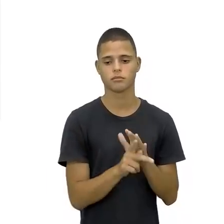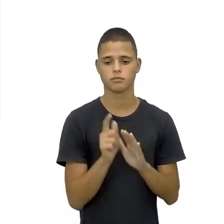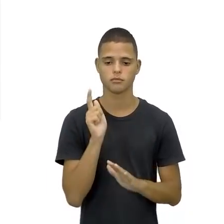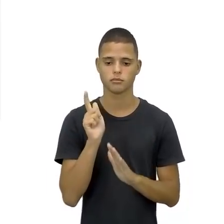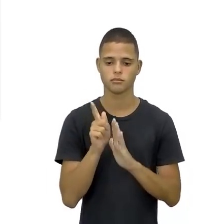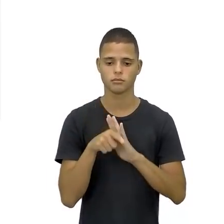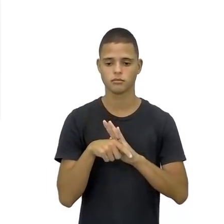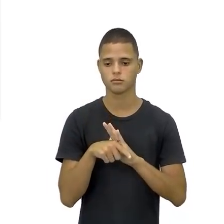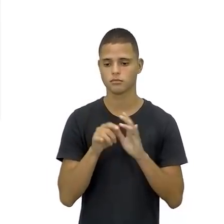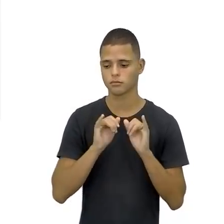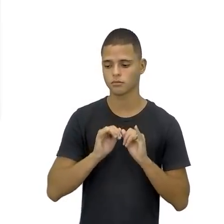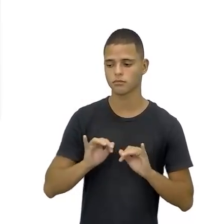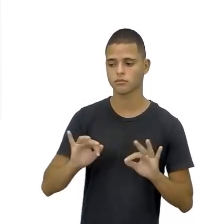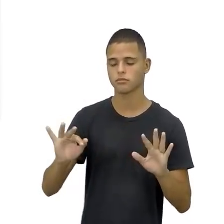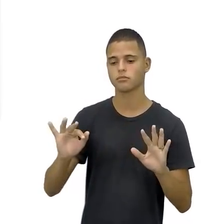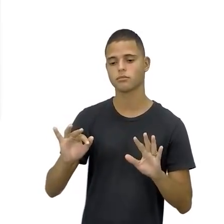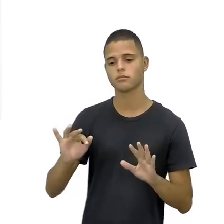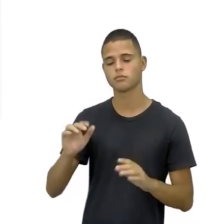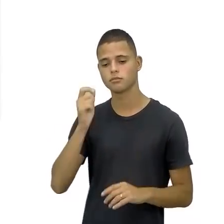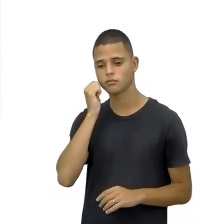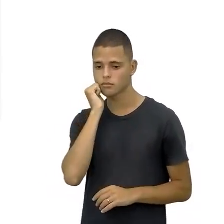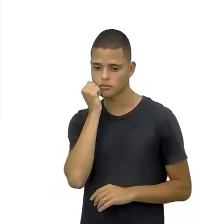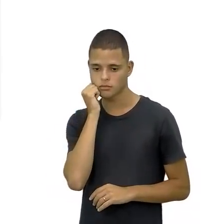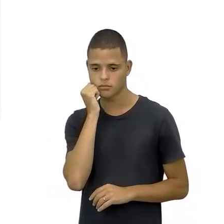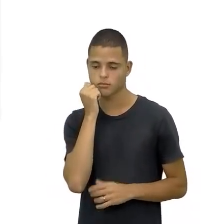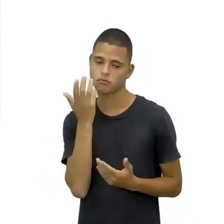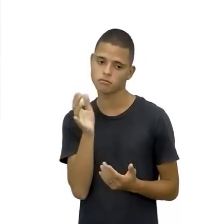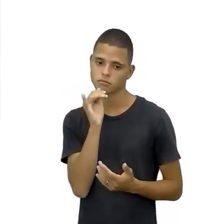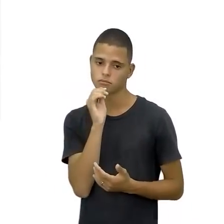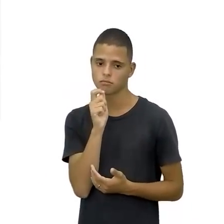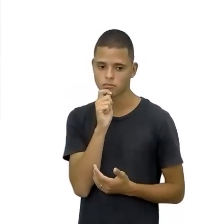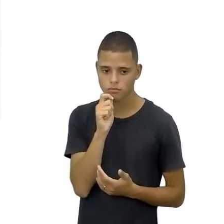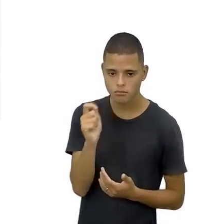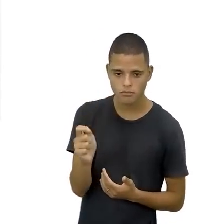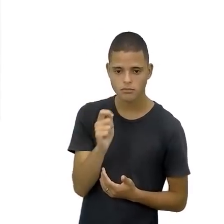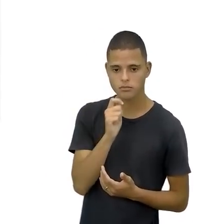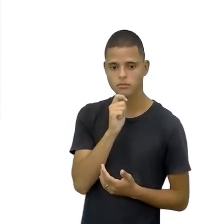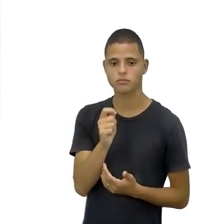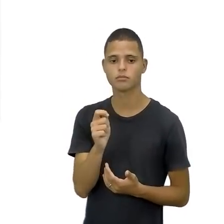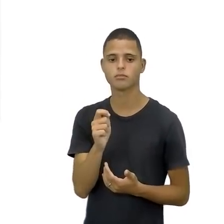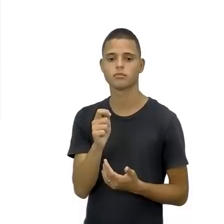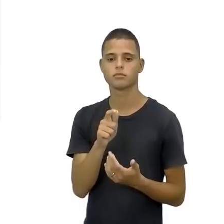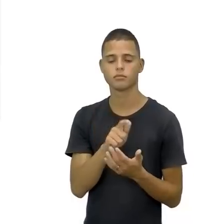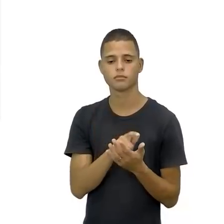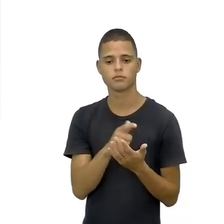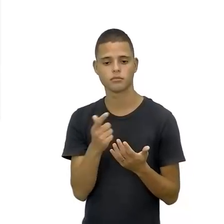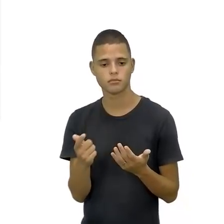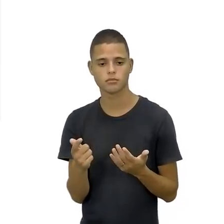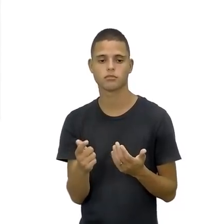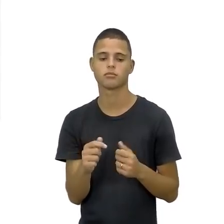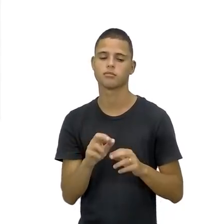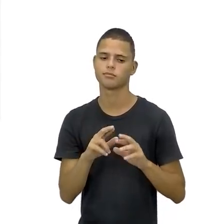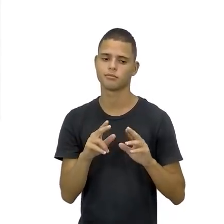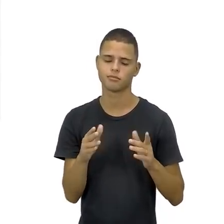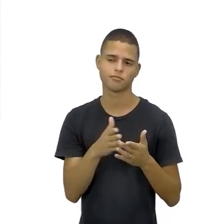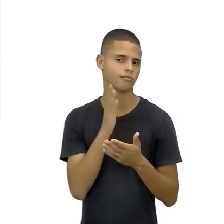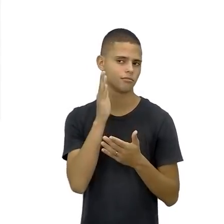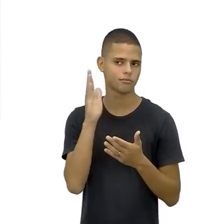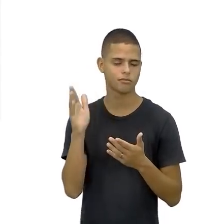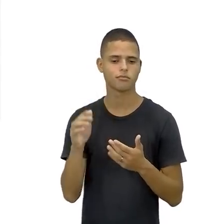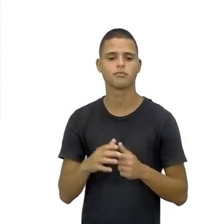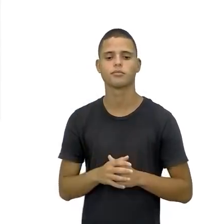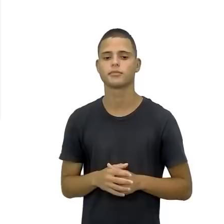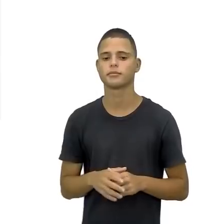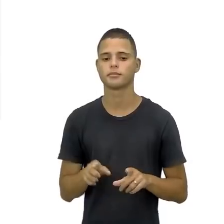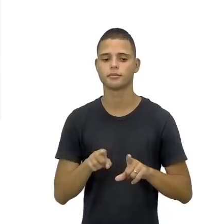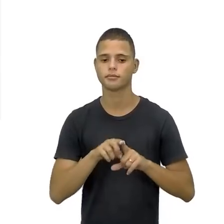científica, como reportagem de divulgação científica, verbete de enciclopédia. Há muitos ambientes